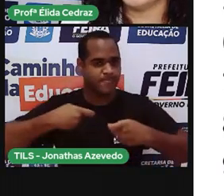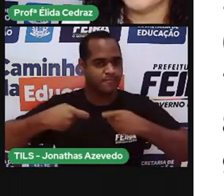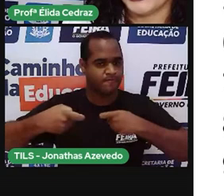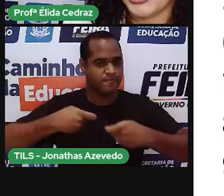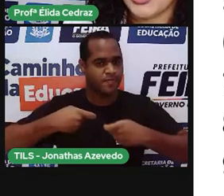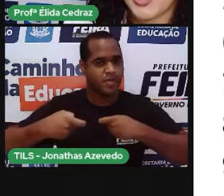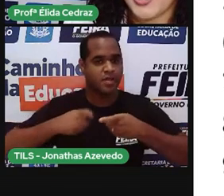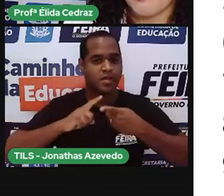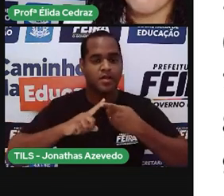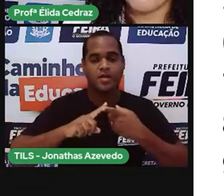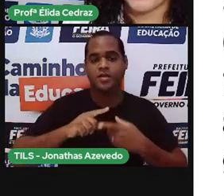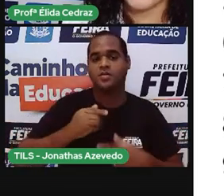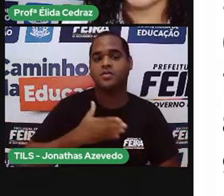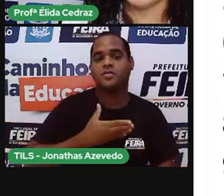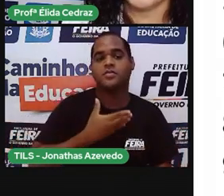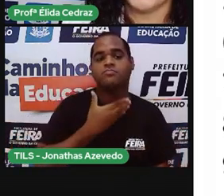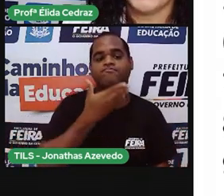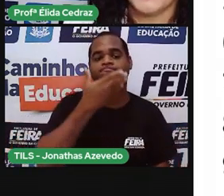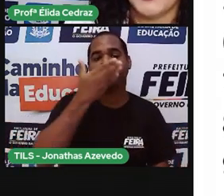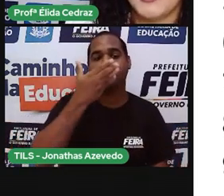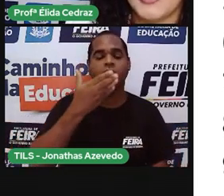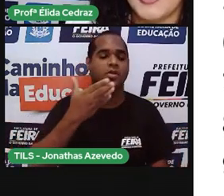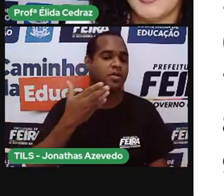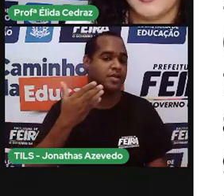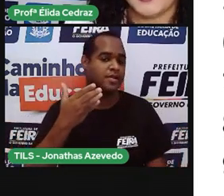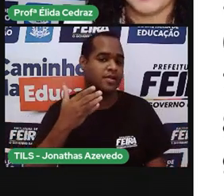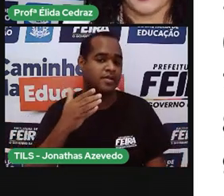de girafa, de